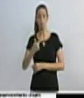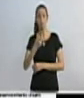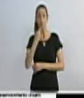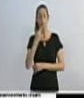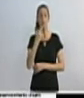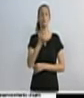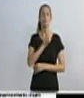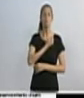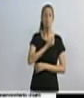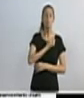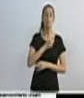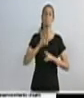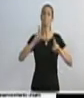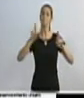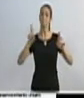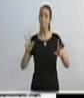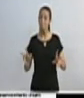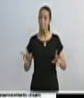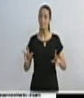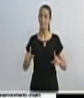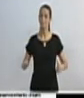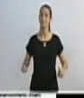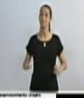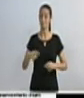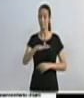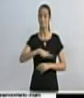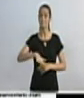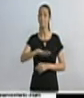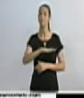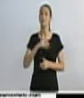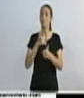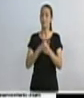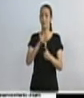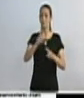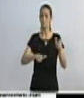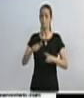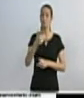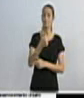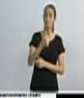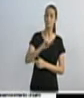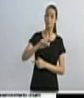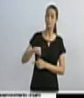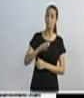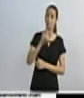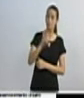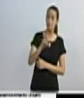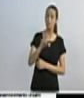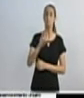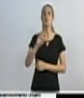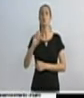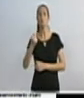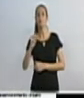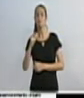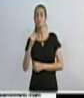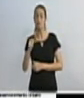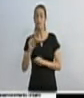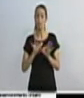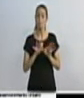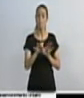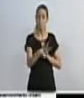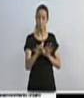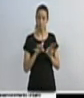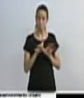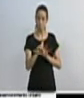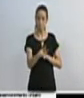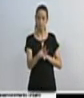limites de intensidade de campo eletromagnético para a população, em geral entre 27,5 e 87 volts por metro, segundo a